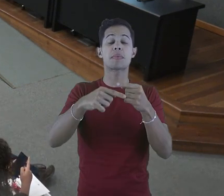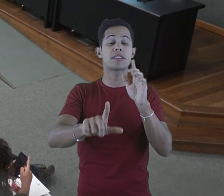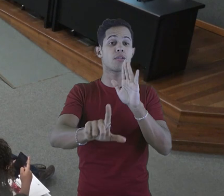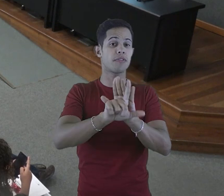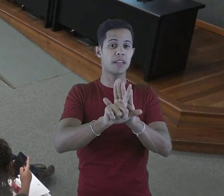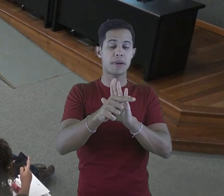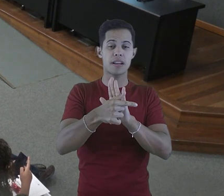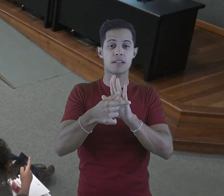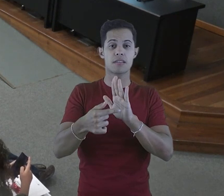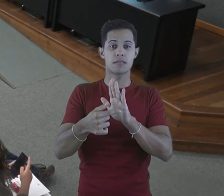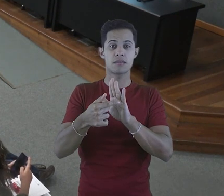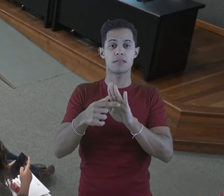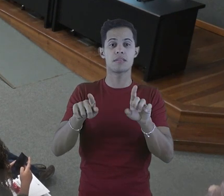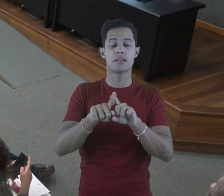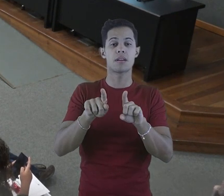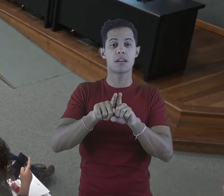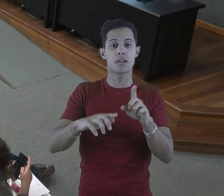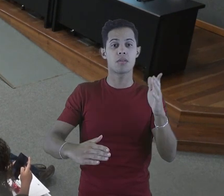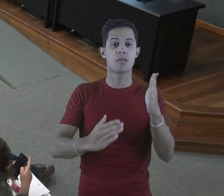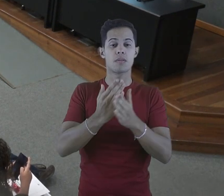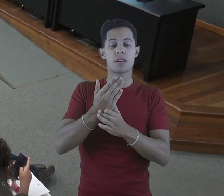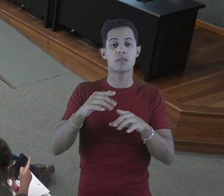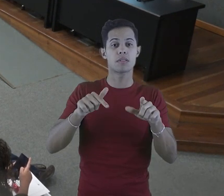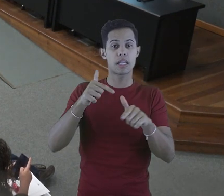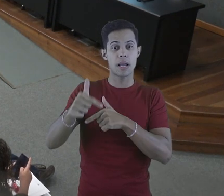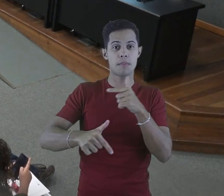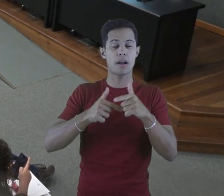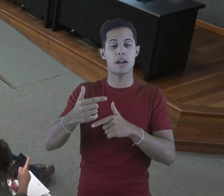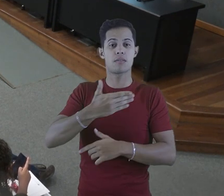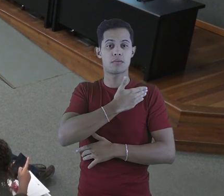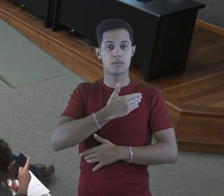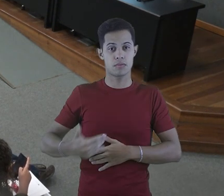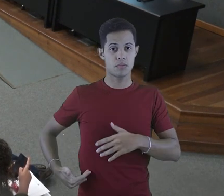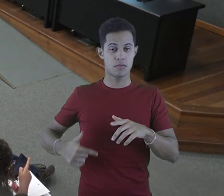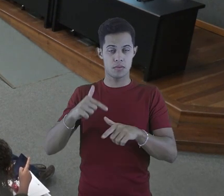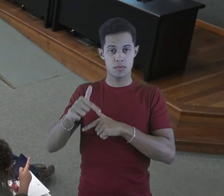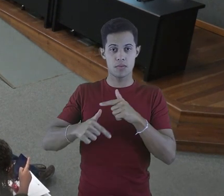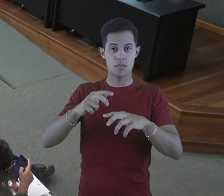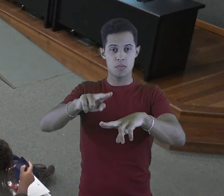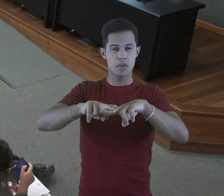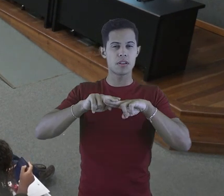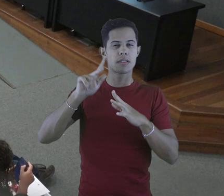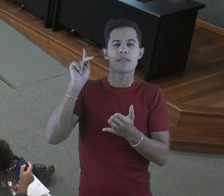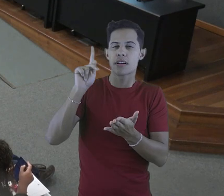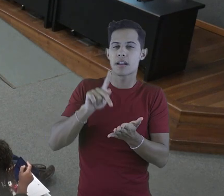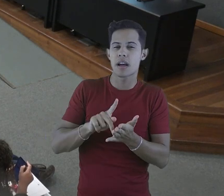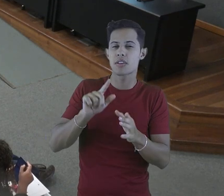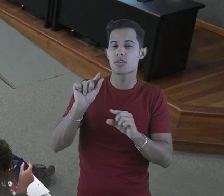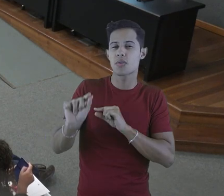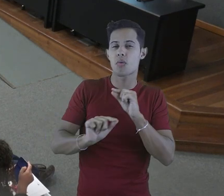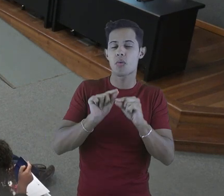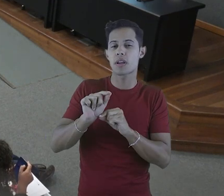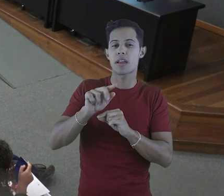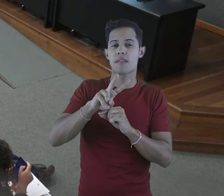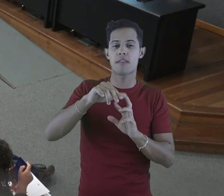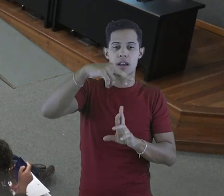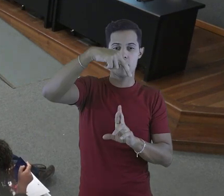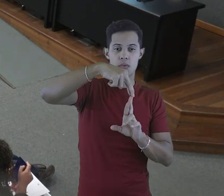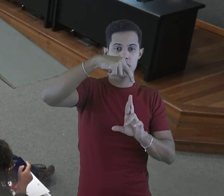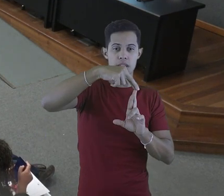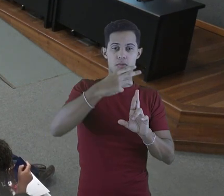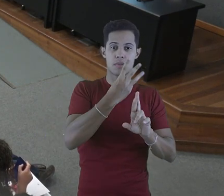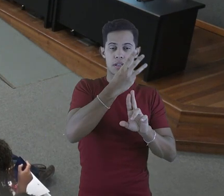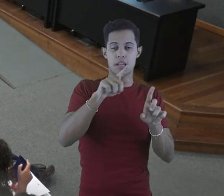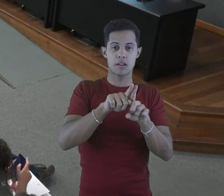de executar as competências legais ou cumprir as atribuições do serviço público então na verdade o que que